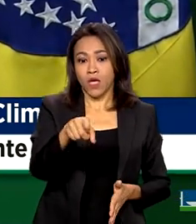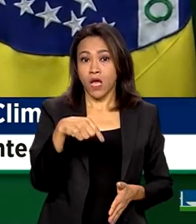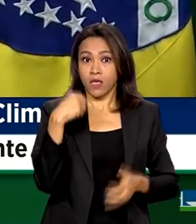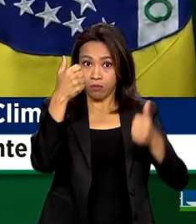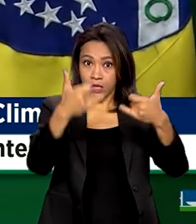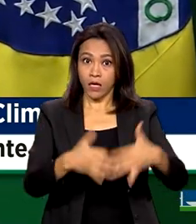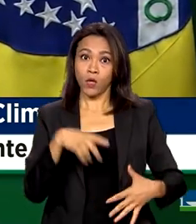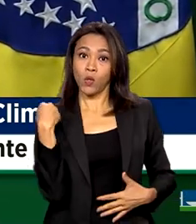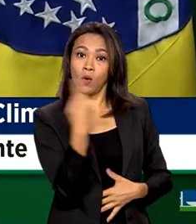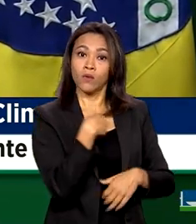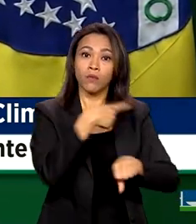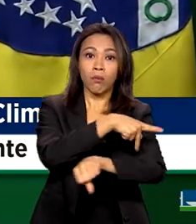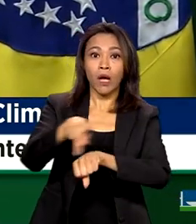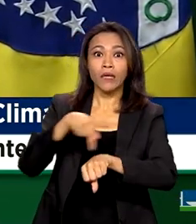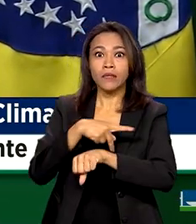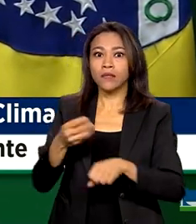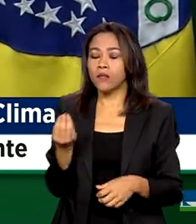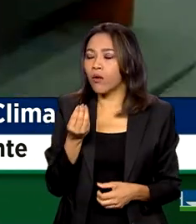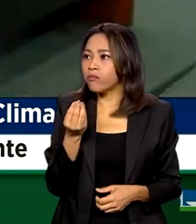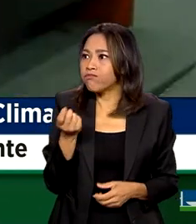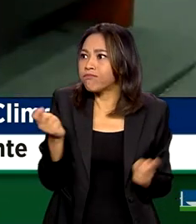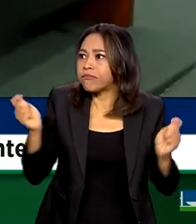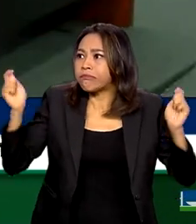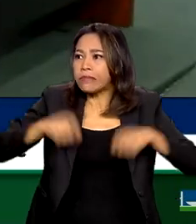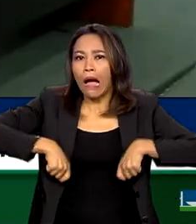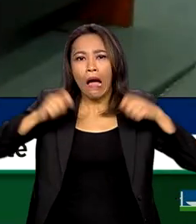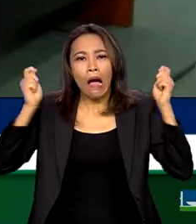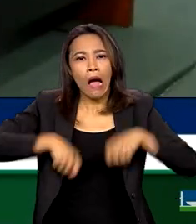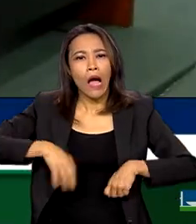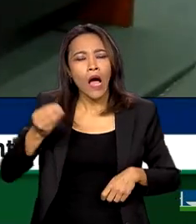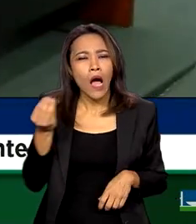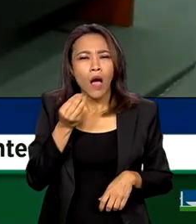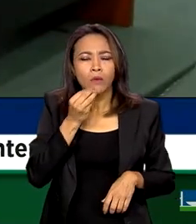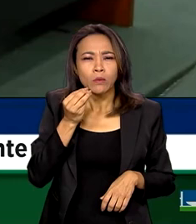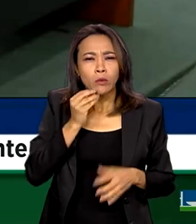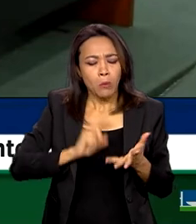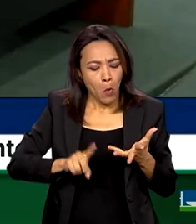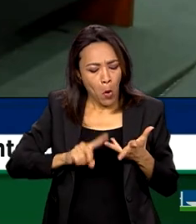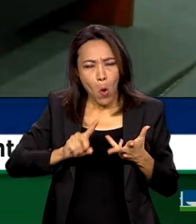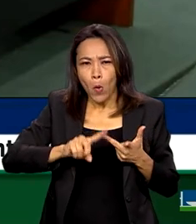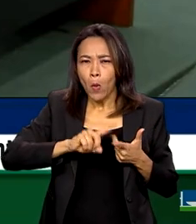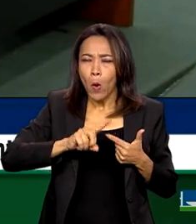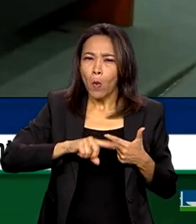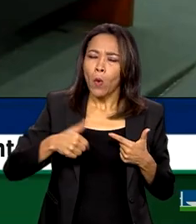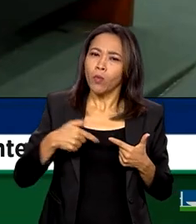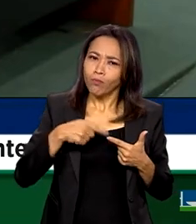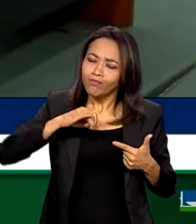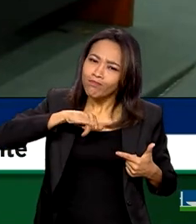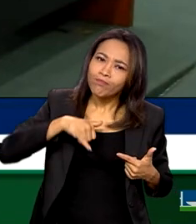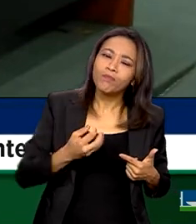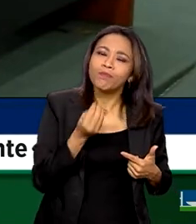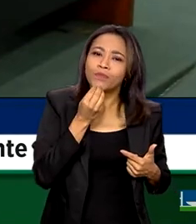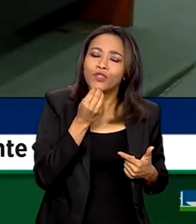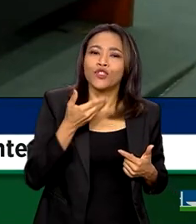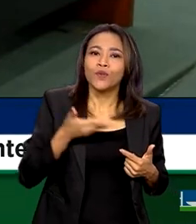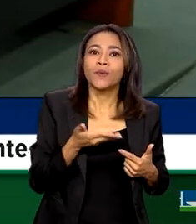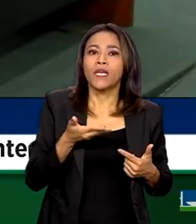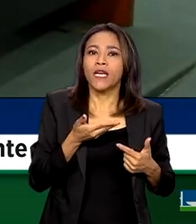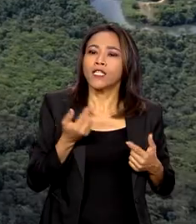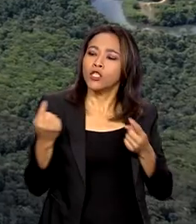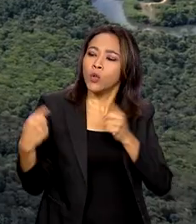mensagens comparativas e nós precisamos transformar essas vantagens comparativas em vantagens